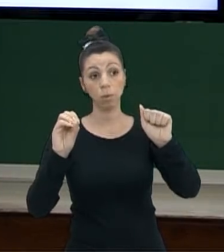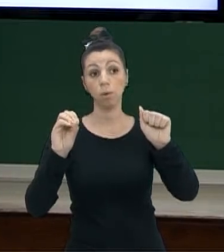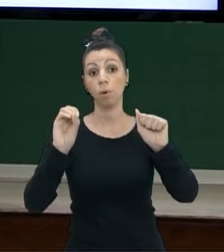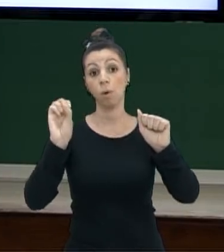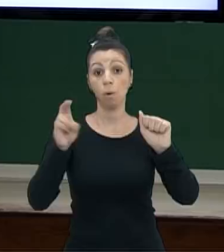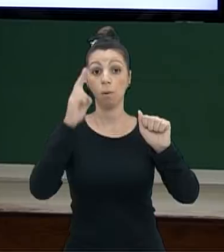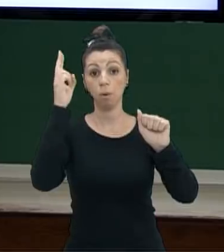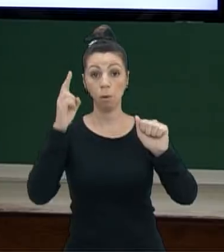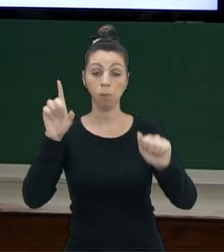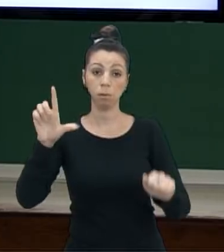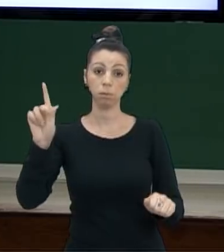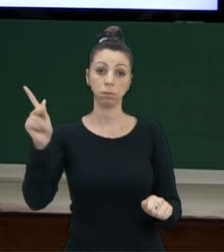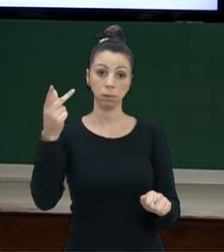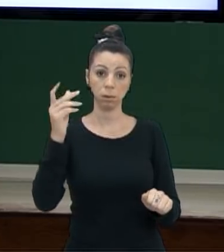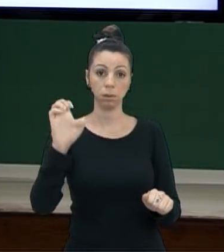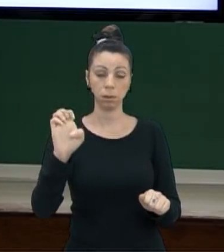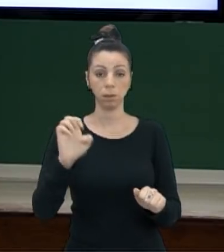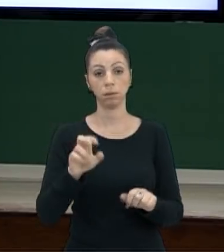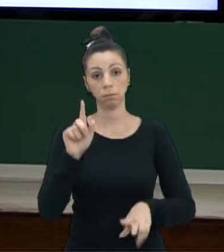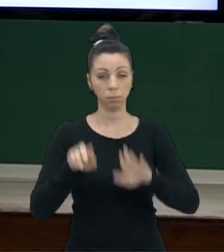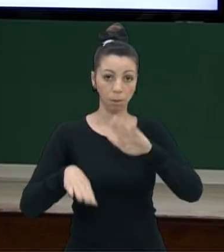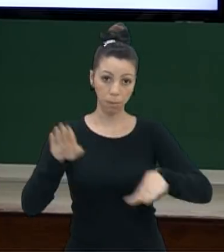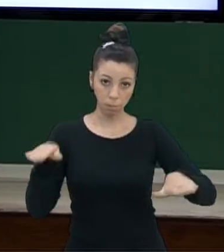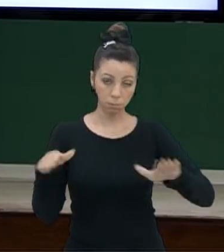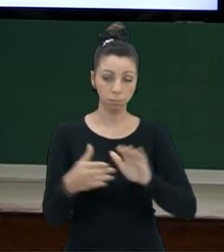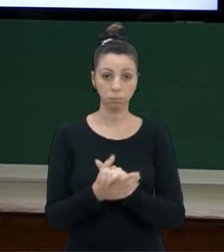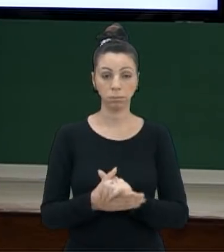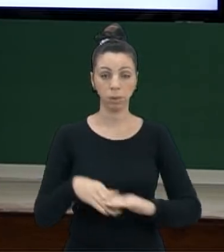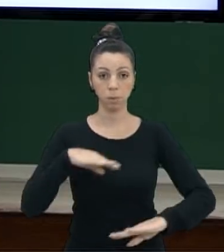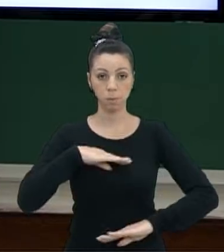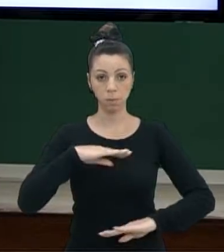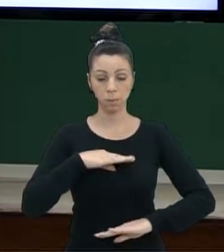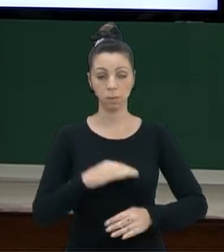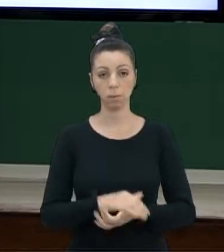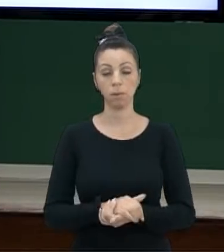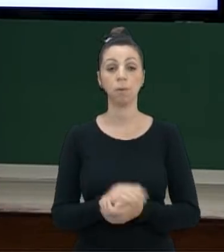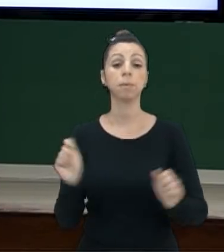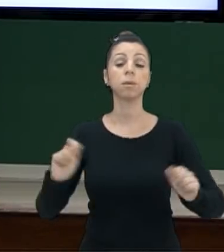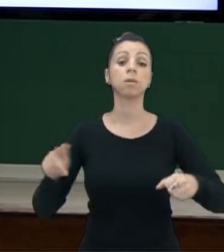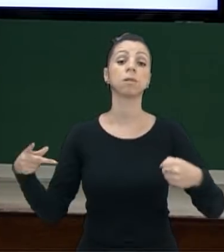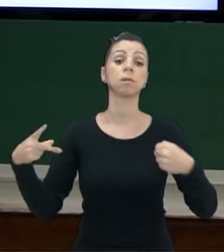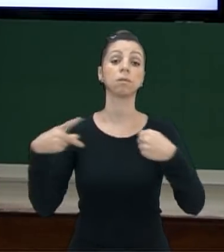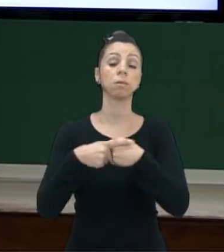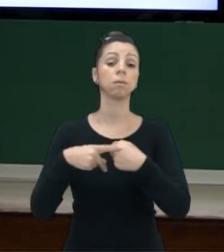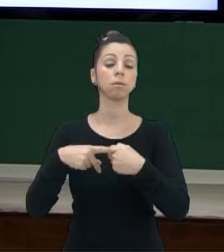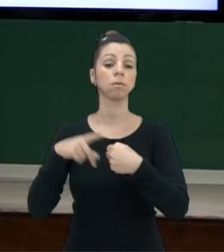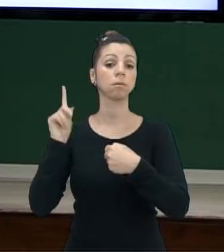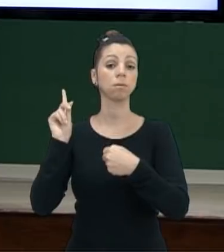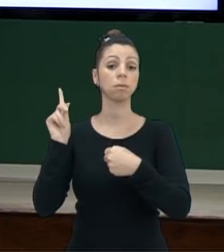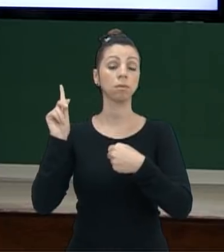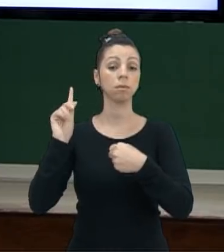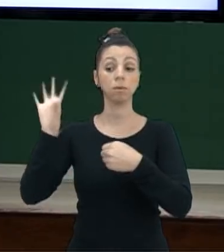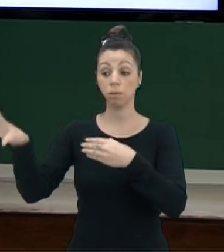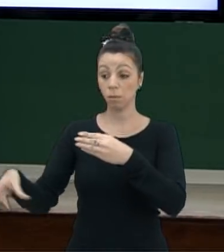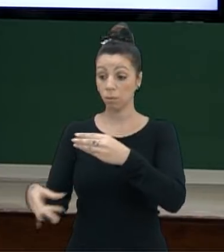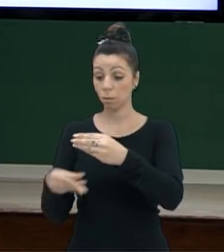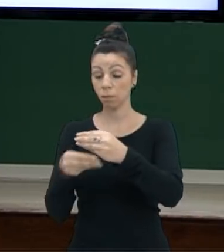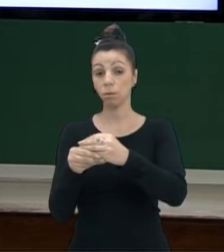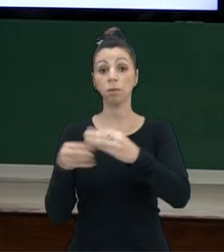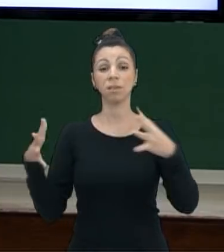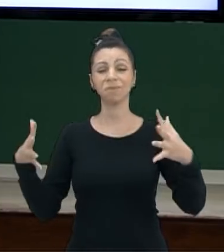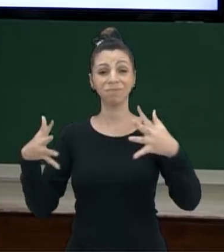alguns casos. Então, o que nós temos que lembrar sobre os pronomes oblíquos? Os que mais causam